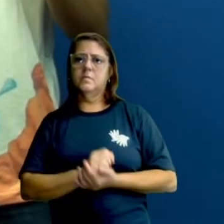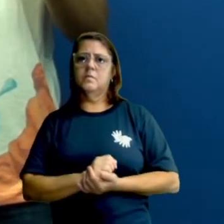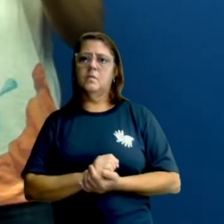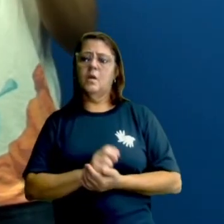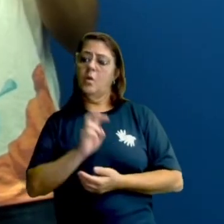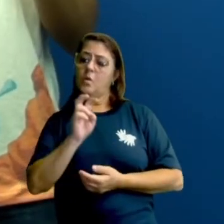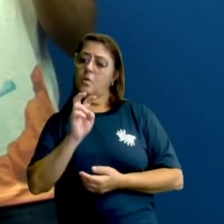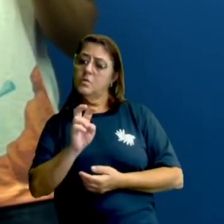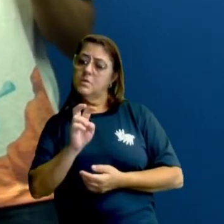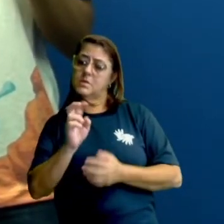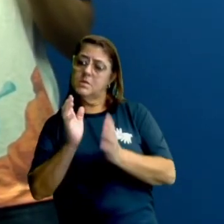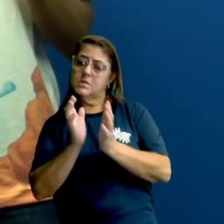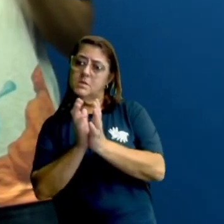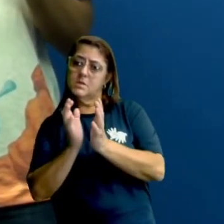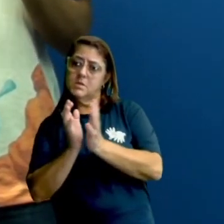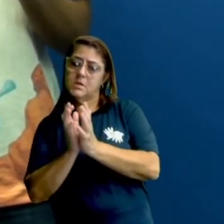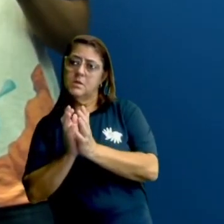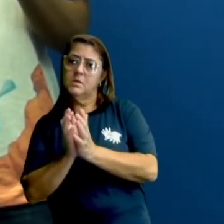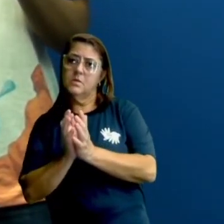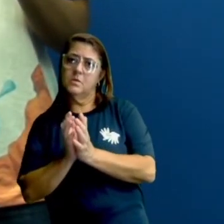dividi grupos de